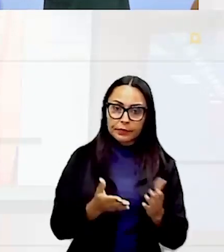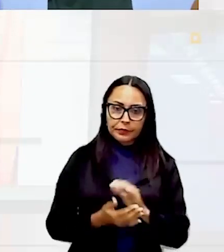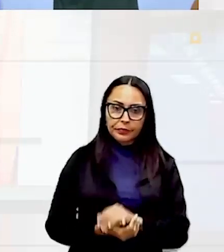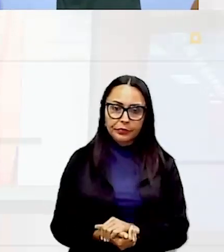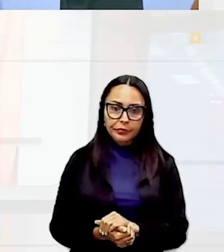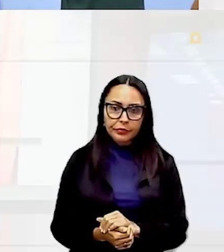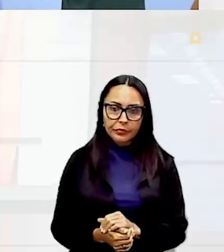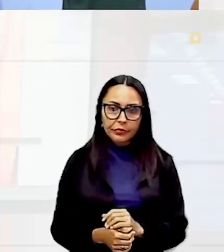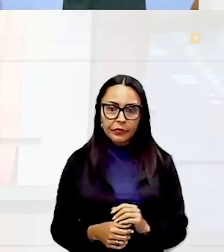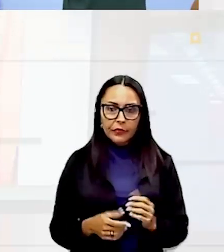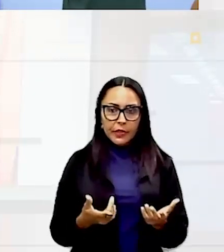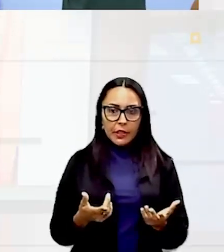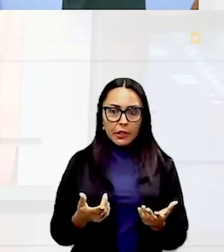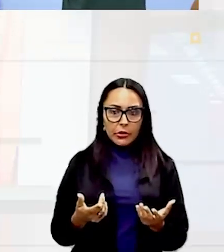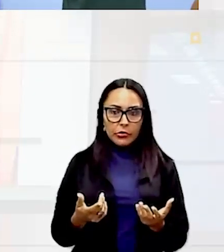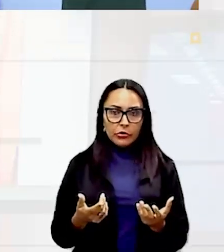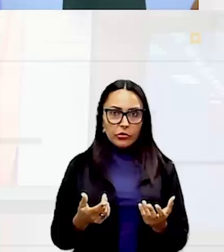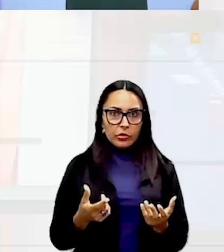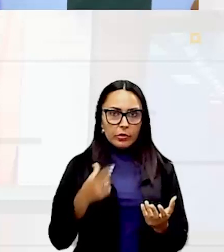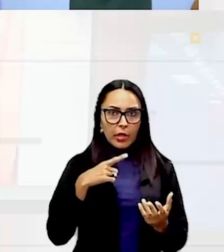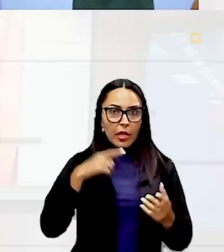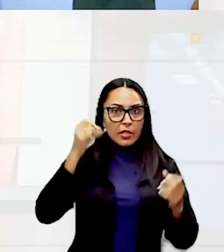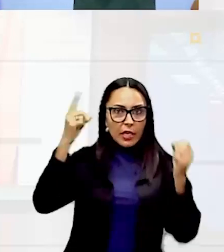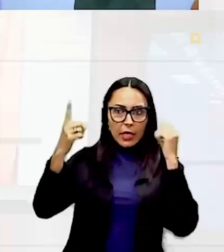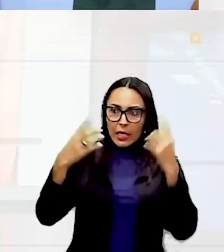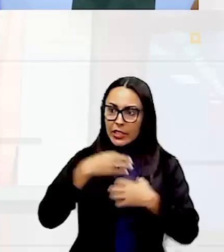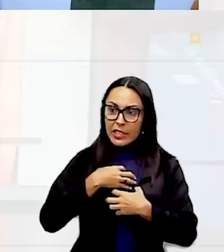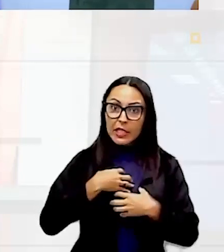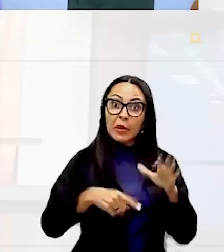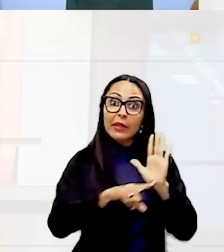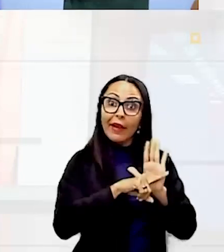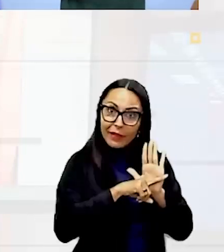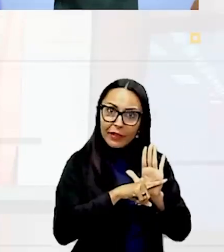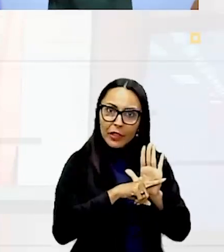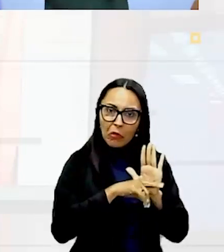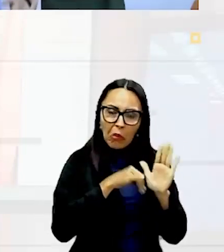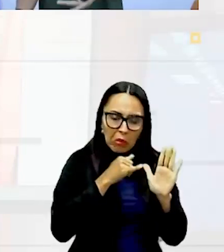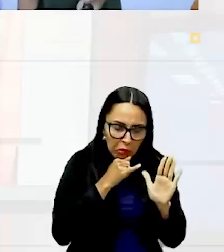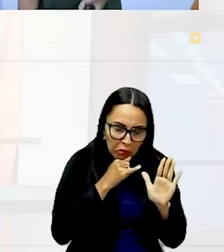eles têm essa ideia de sentimento negativo, que é